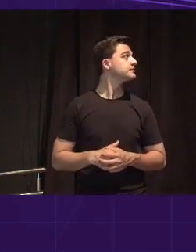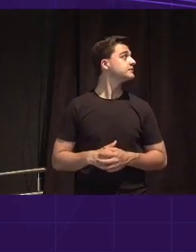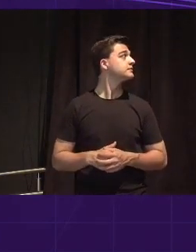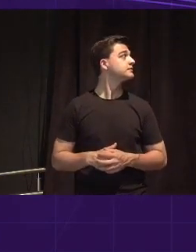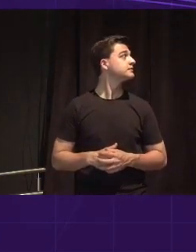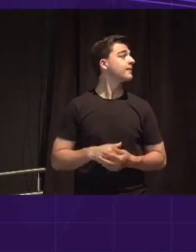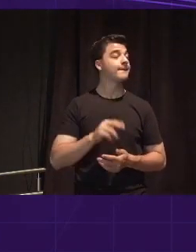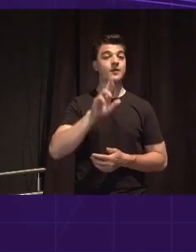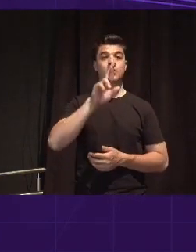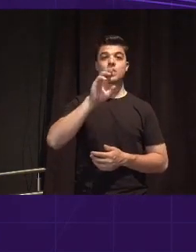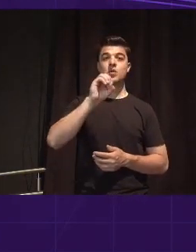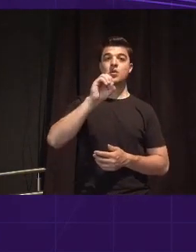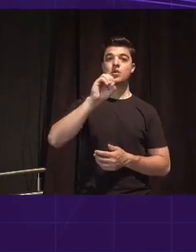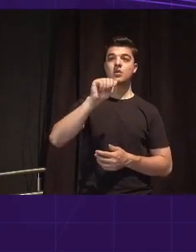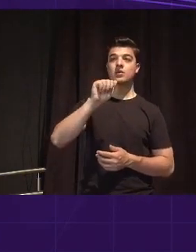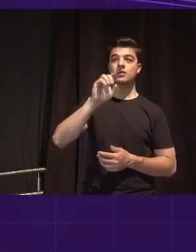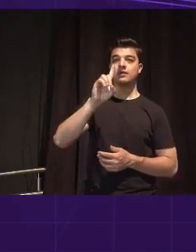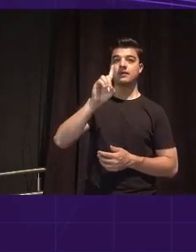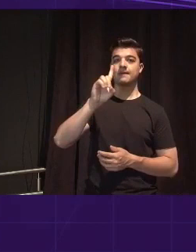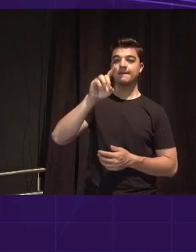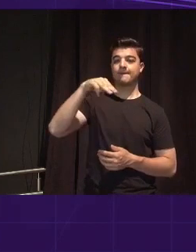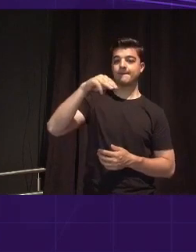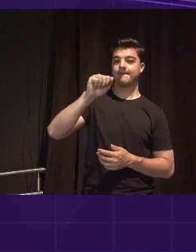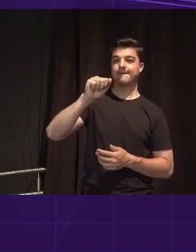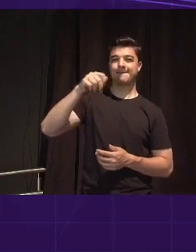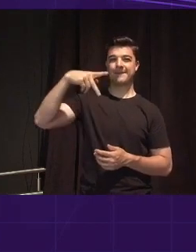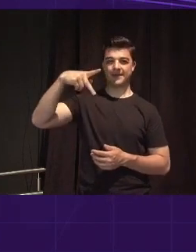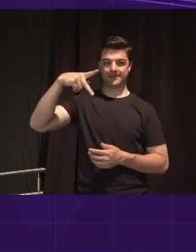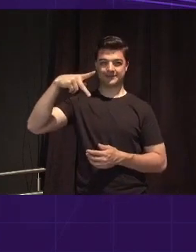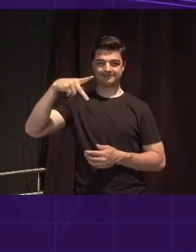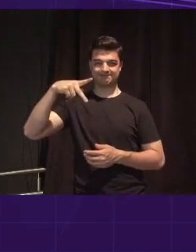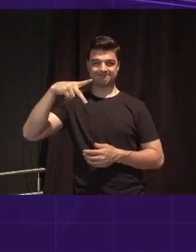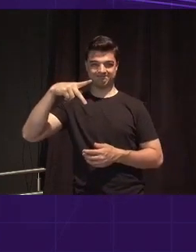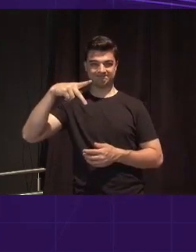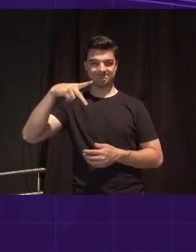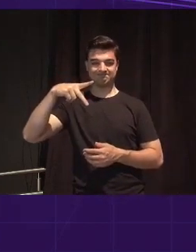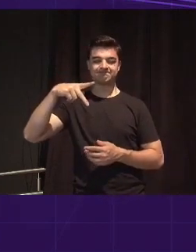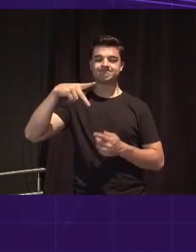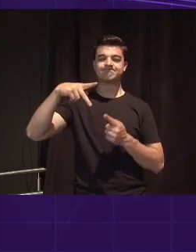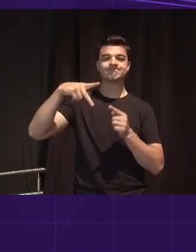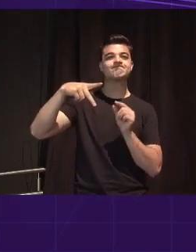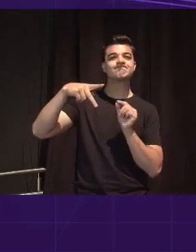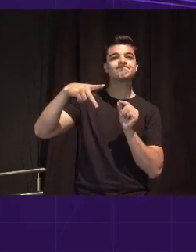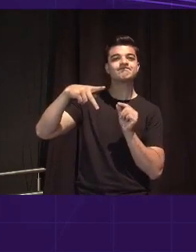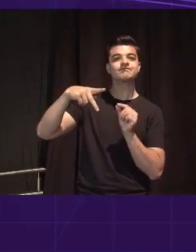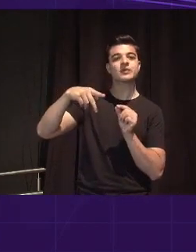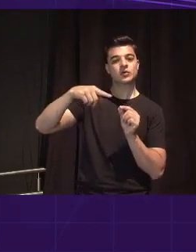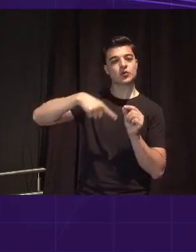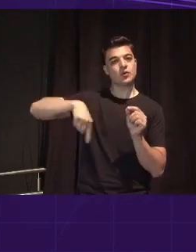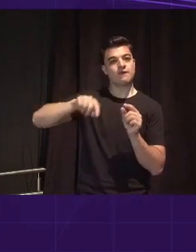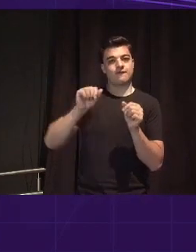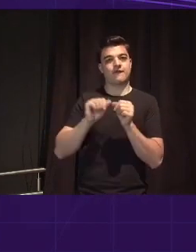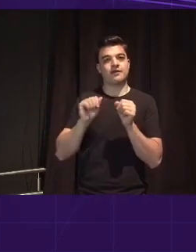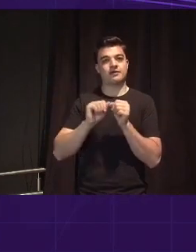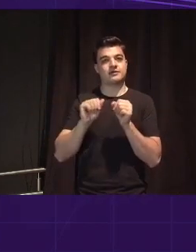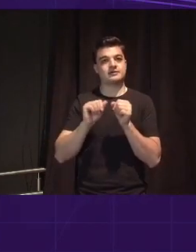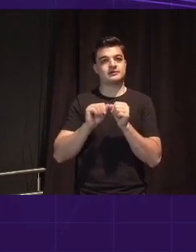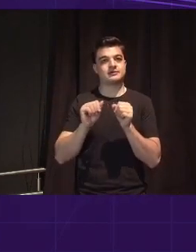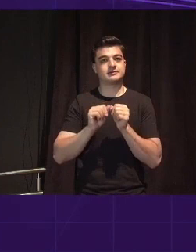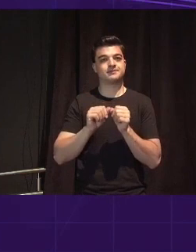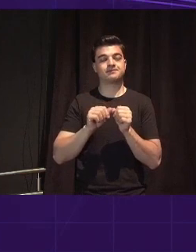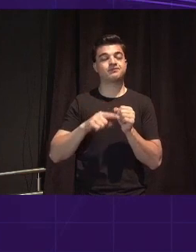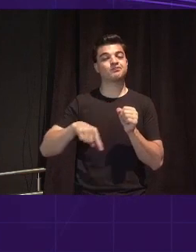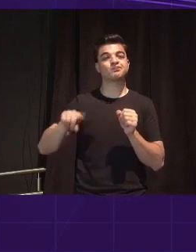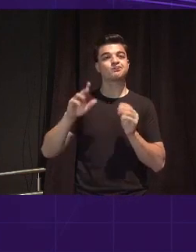gente brincou, temos um gancho aí, amiguinho. Chama de como você quiser. O nosso intuito aqui